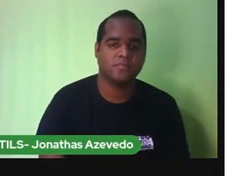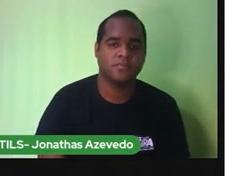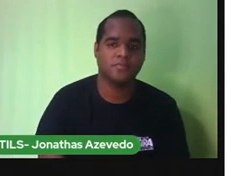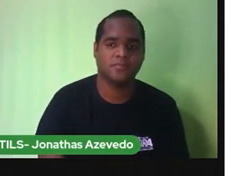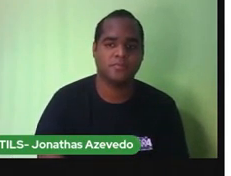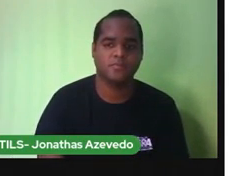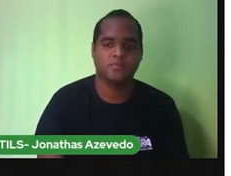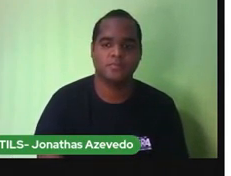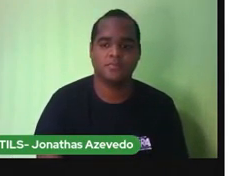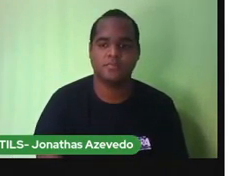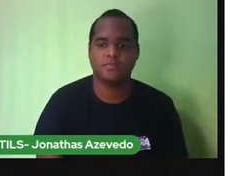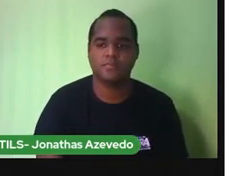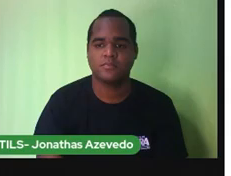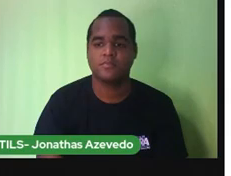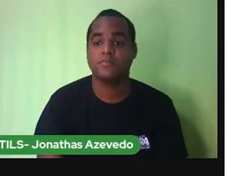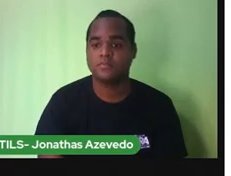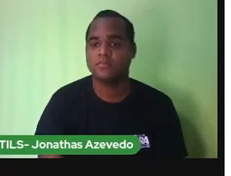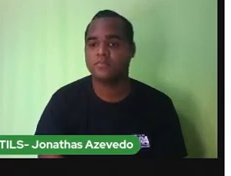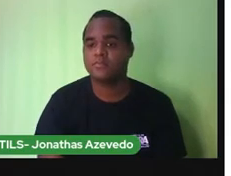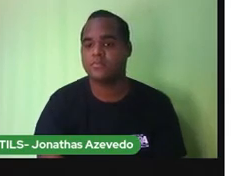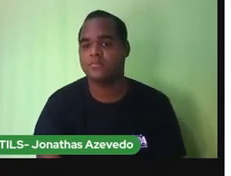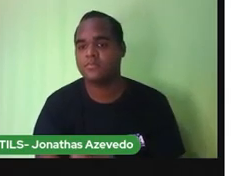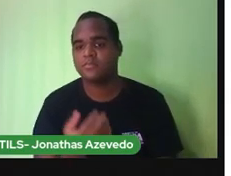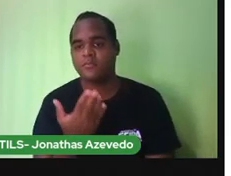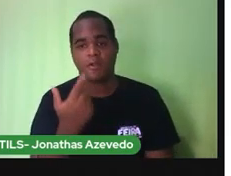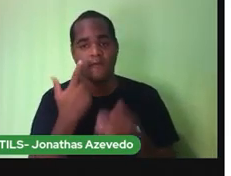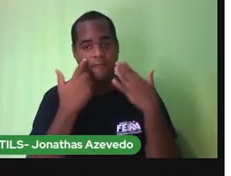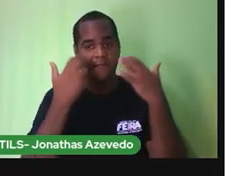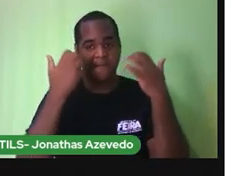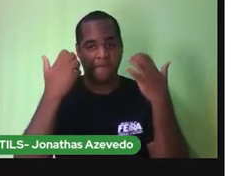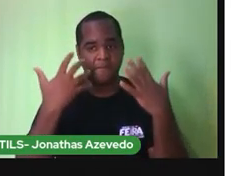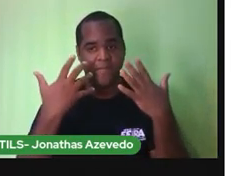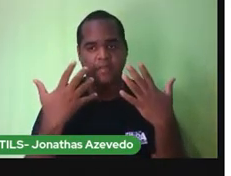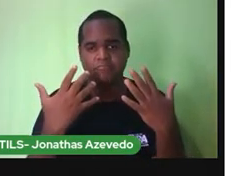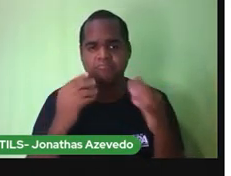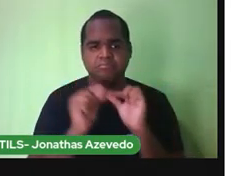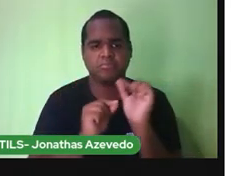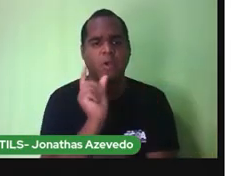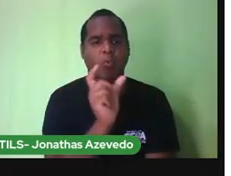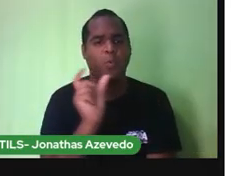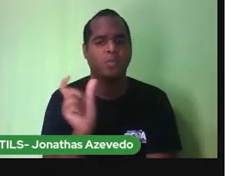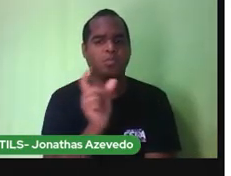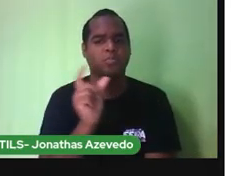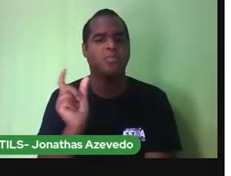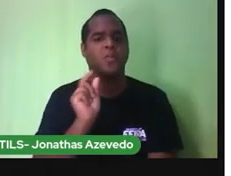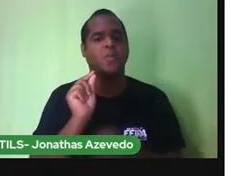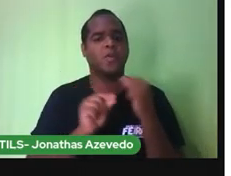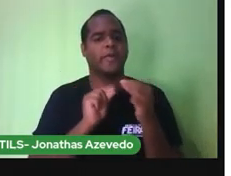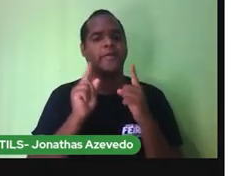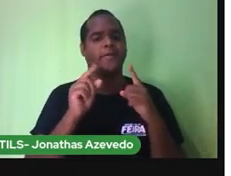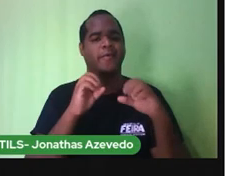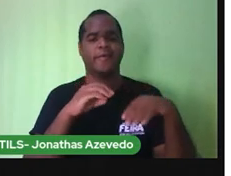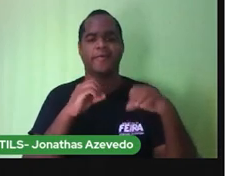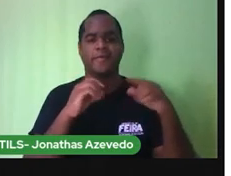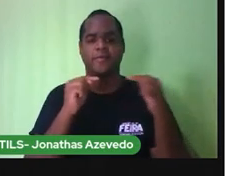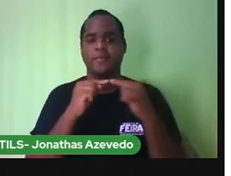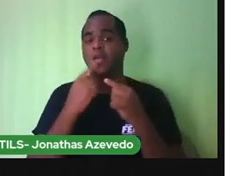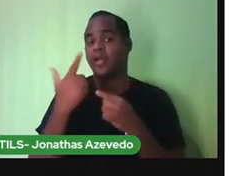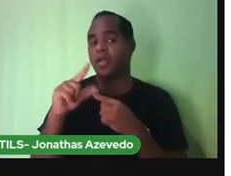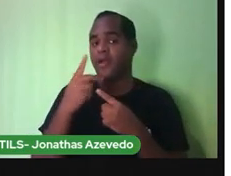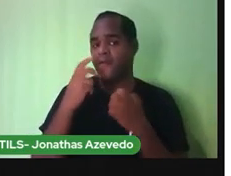Oi e agora o nosso joguinho é esse de separar o nome de cada imagem em cima a prova vai